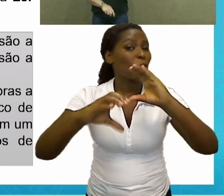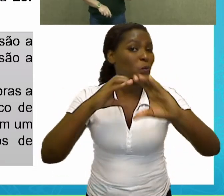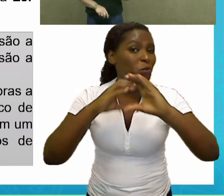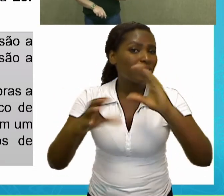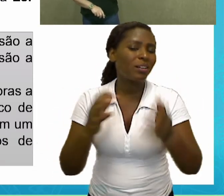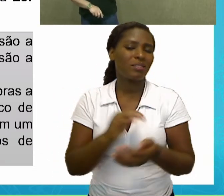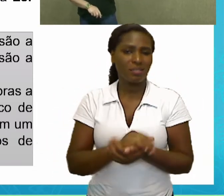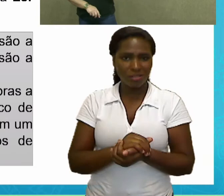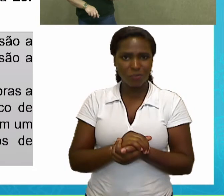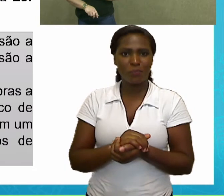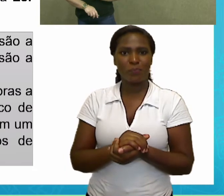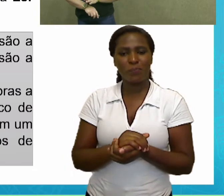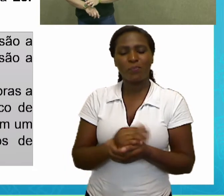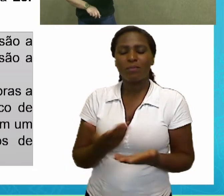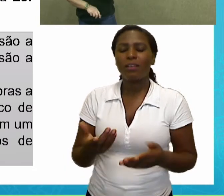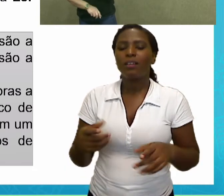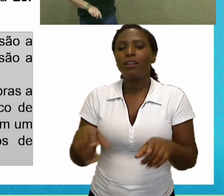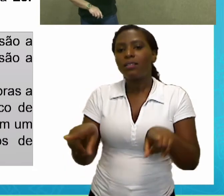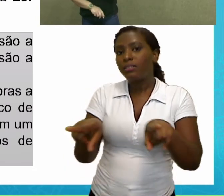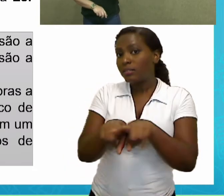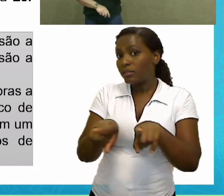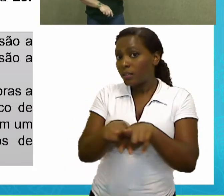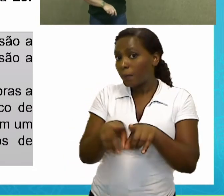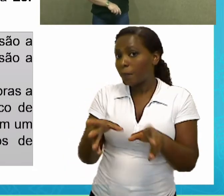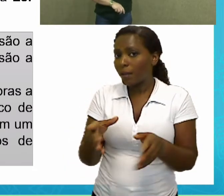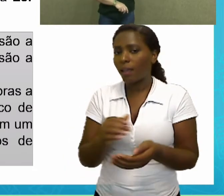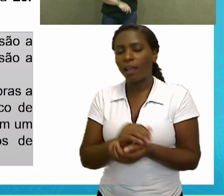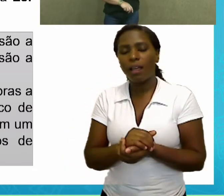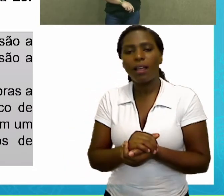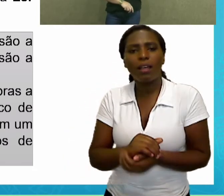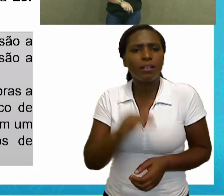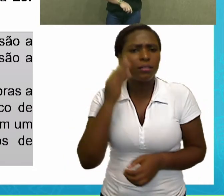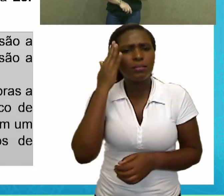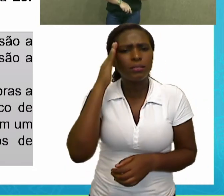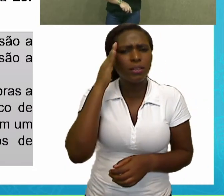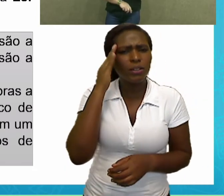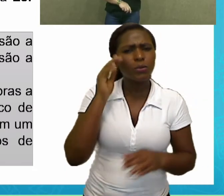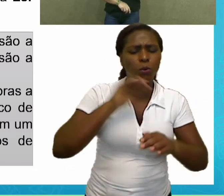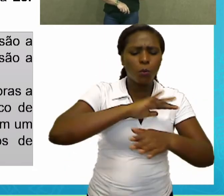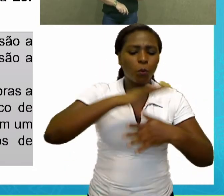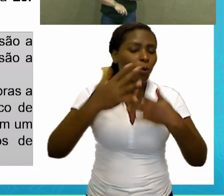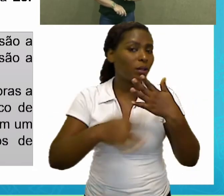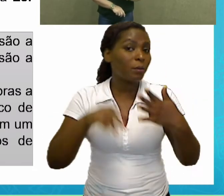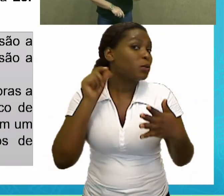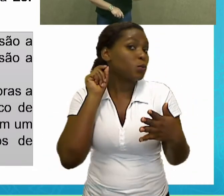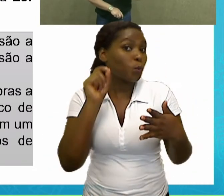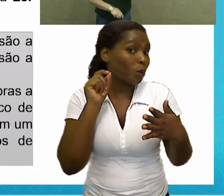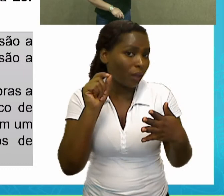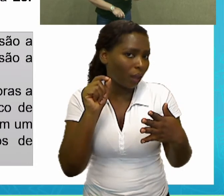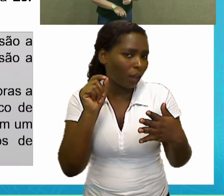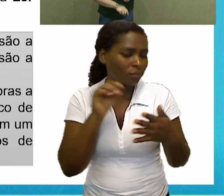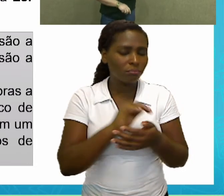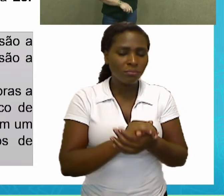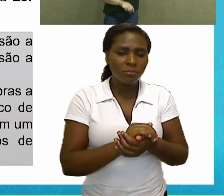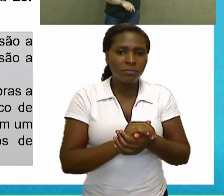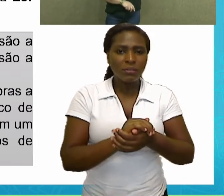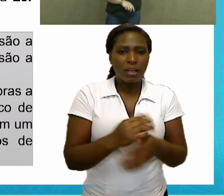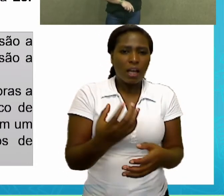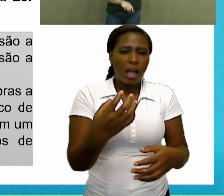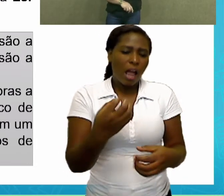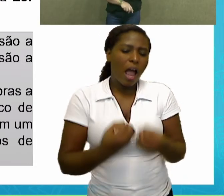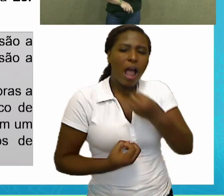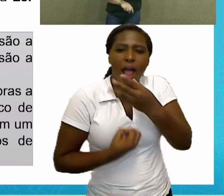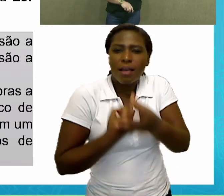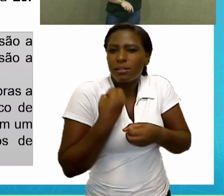língua brasileira de sinais, Libras, a forma de comunicação e expressão em que o sistema linguístico